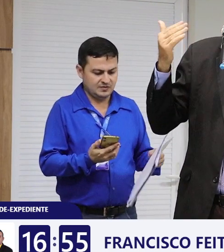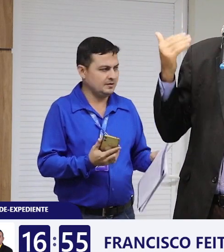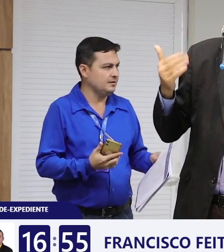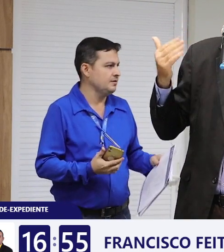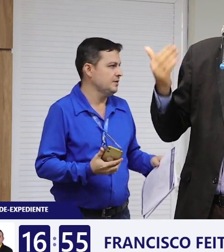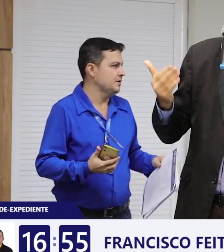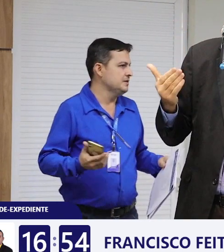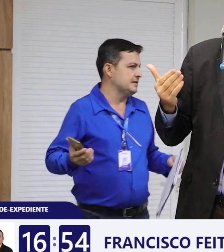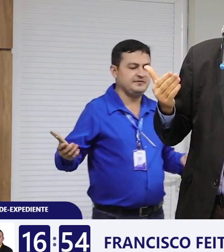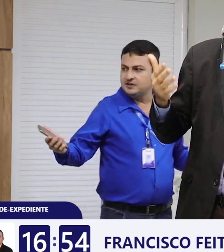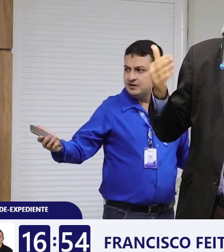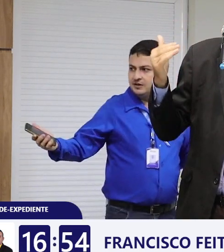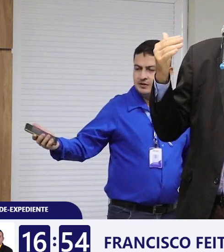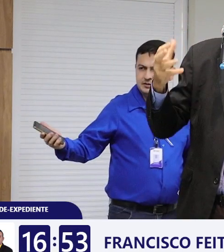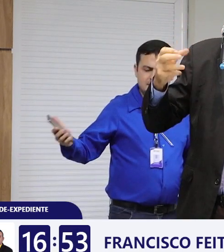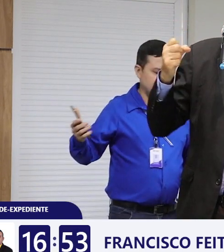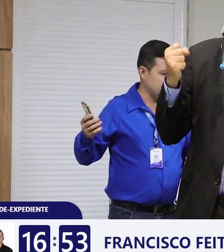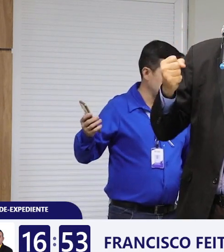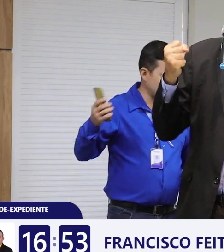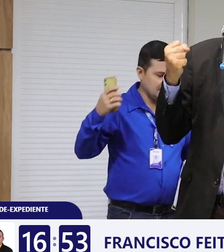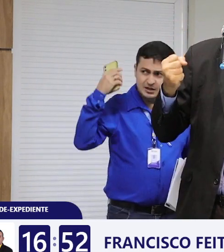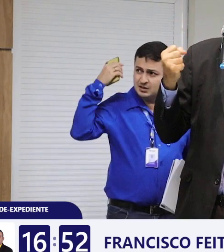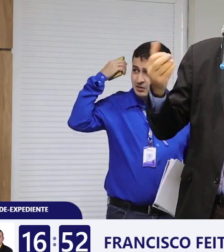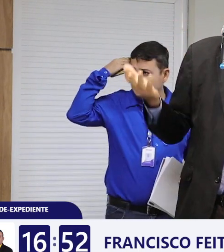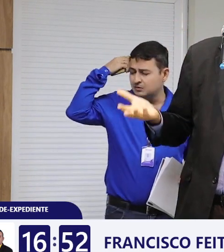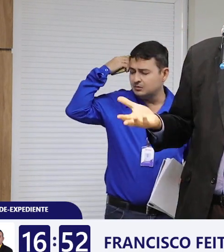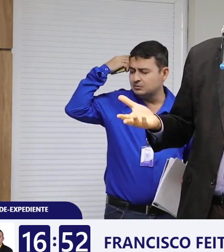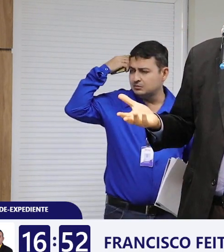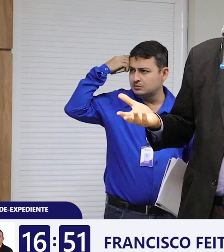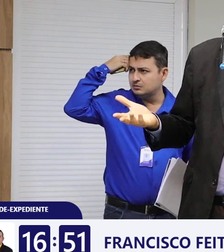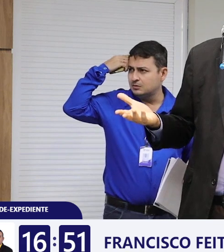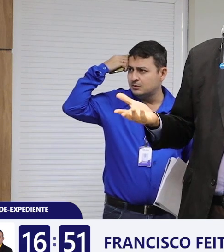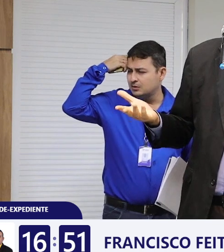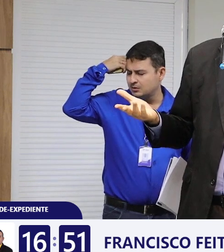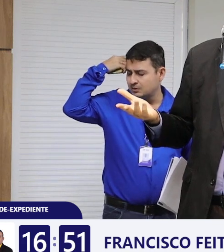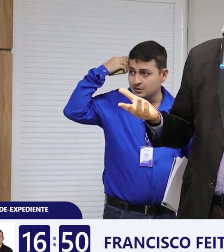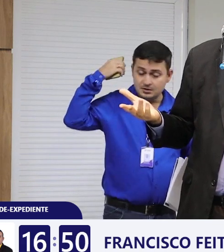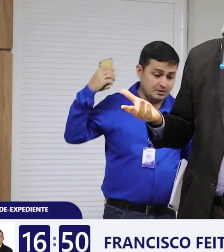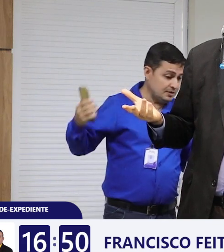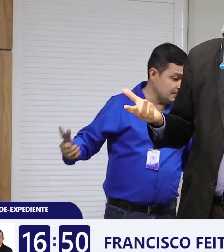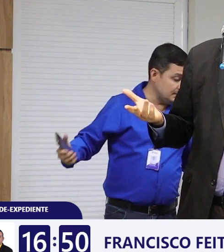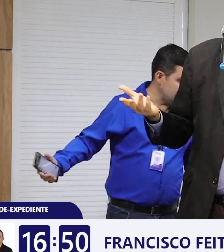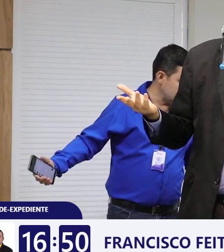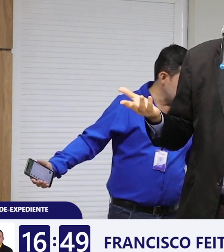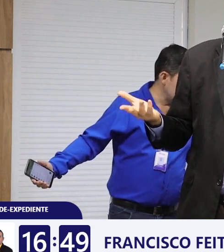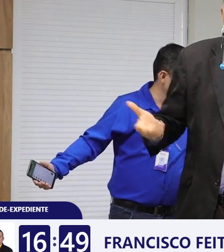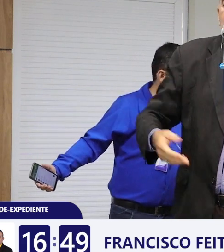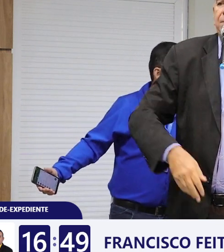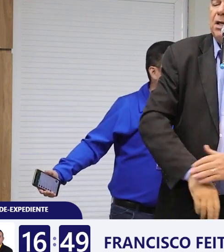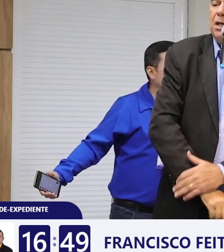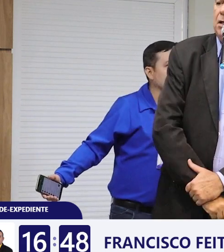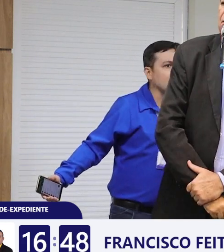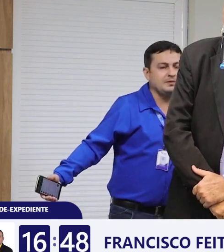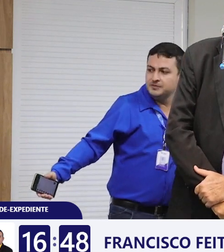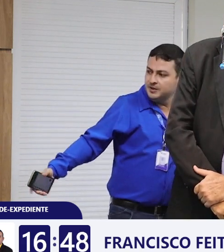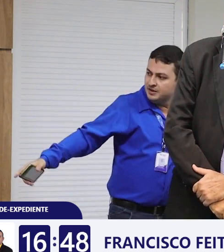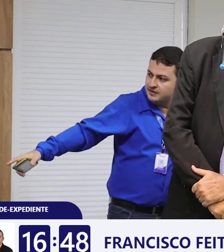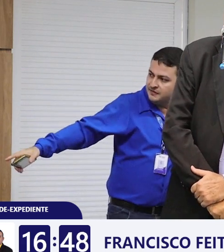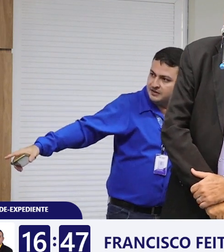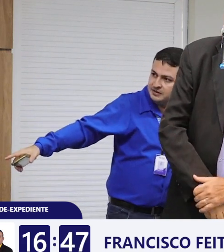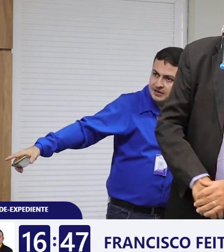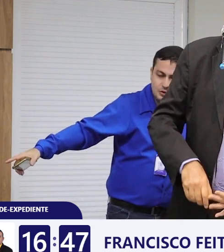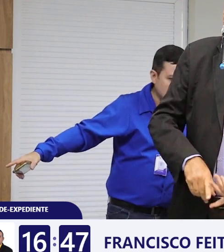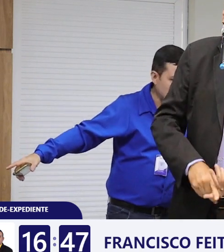investiment que a fez para dar uma uma energin de qualidade nós não temos aí a gente fica apelando para